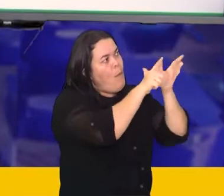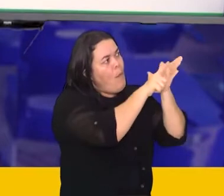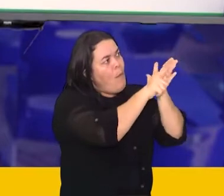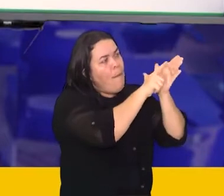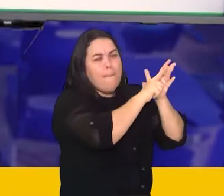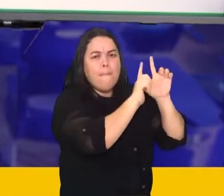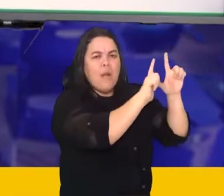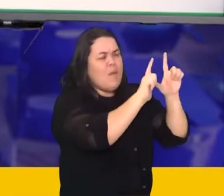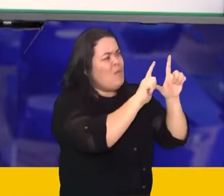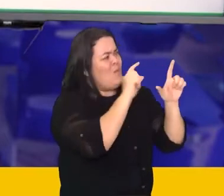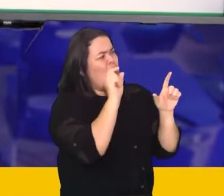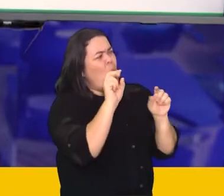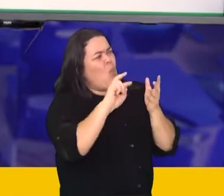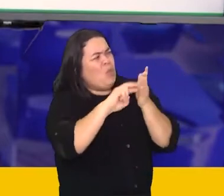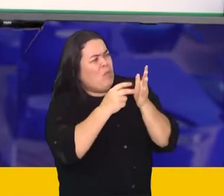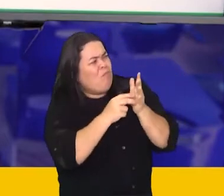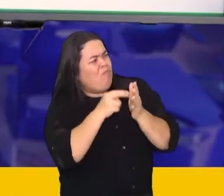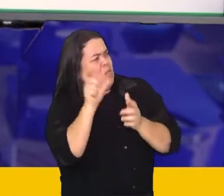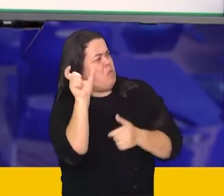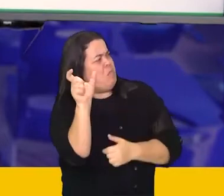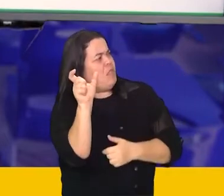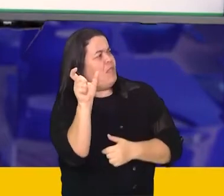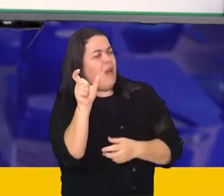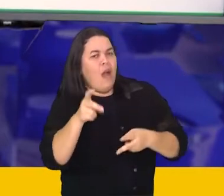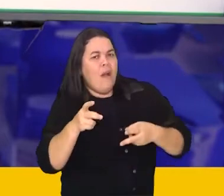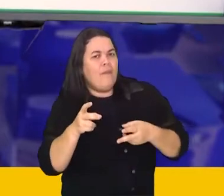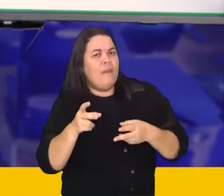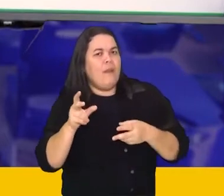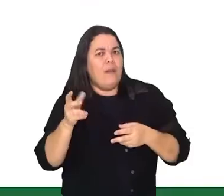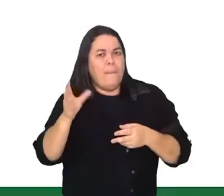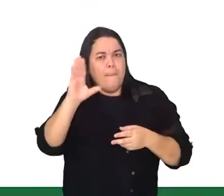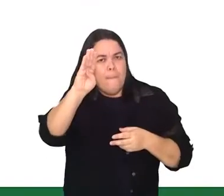da palavra balanço? O que é que vocês acham? Vejam bem.